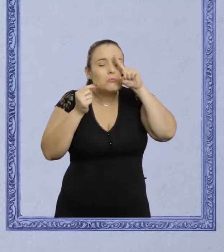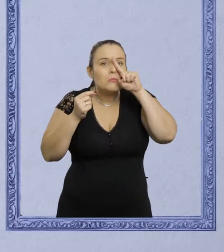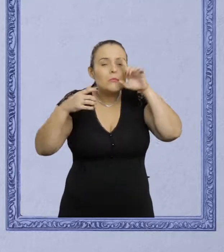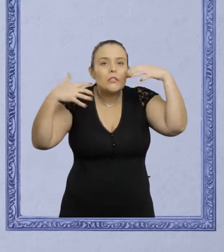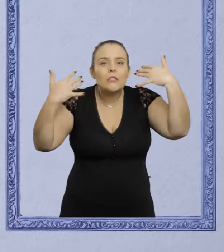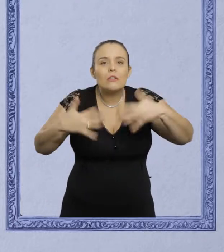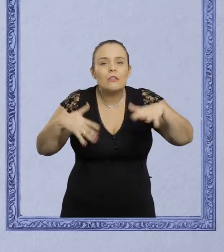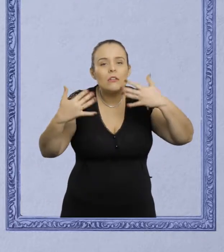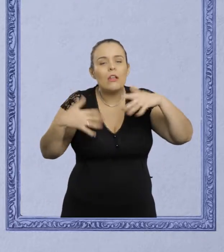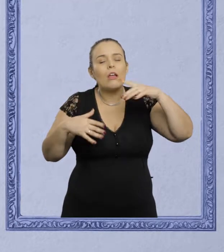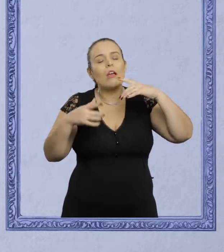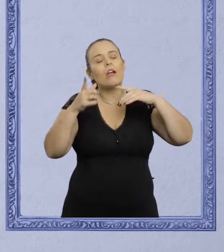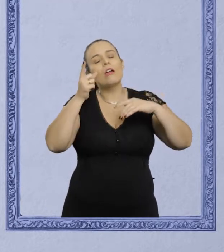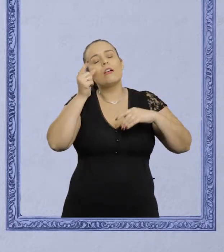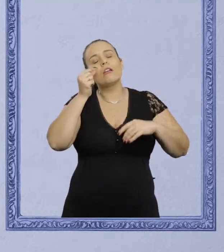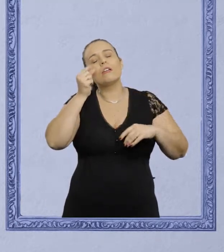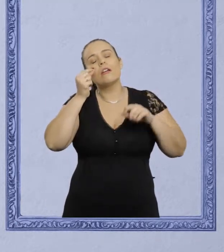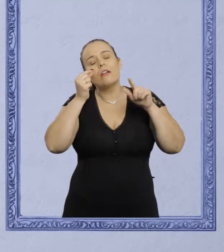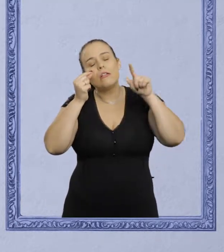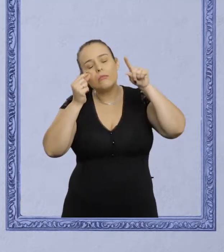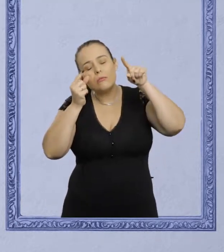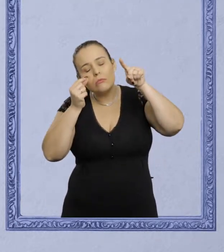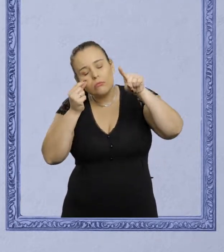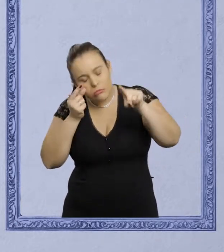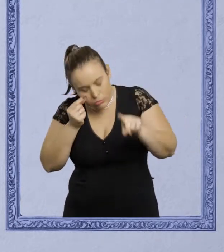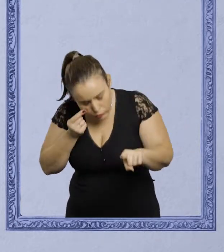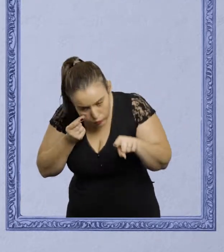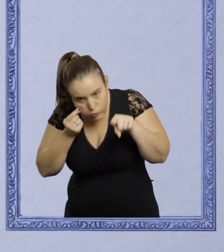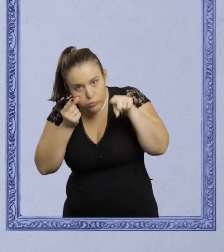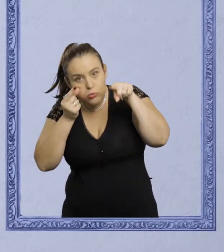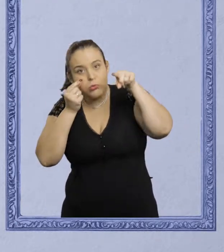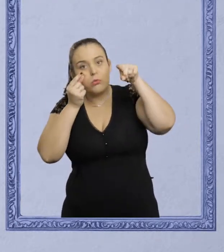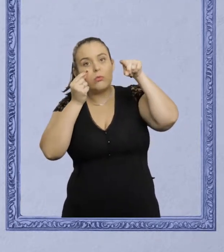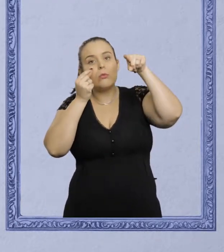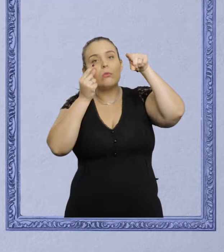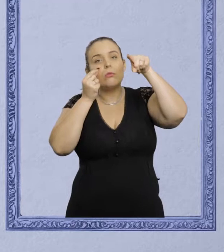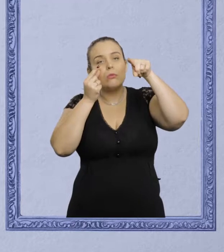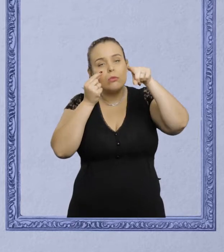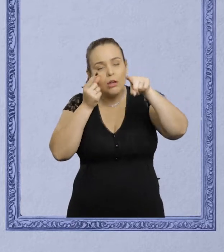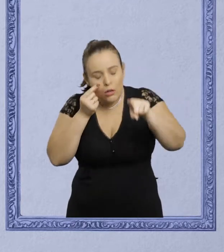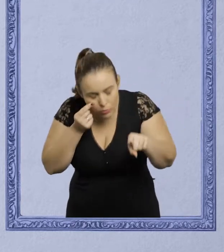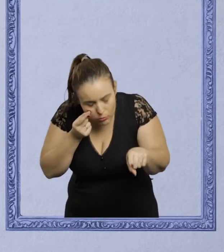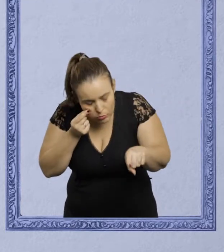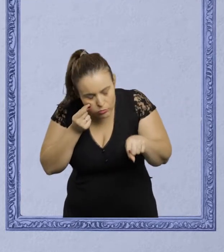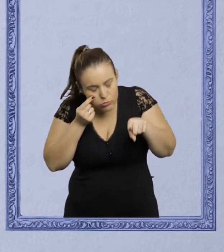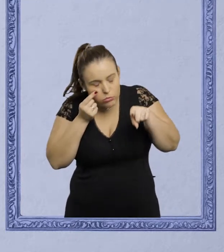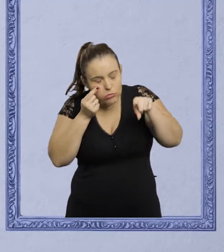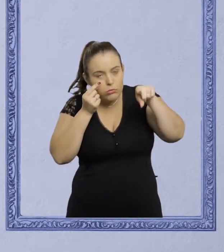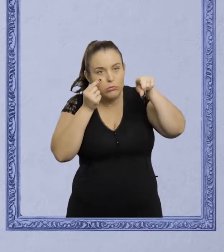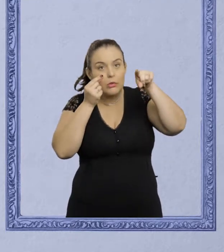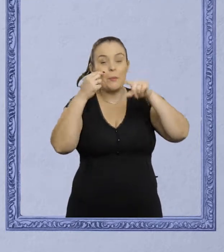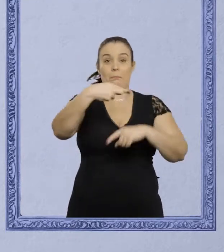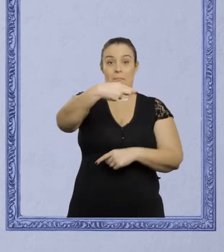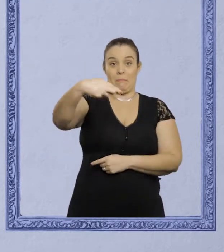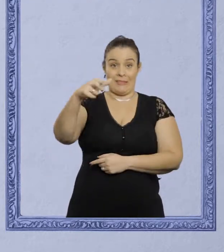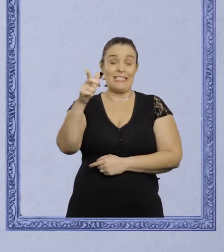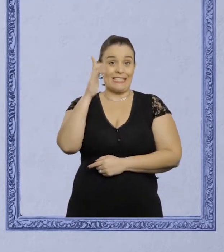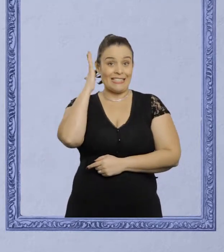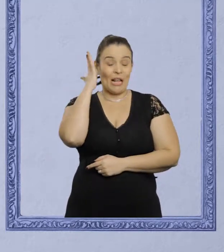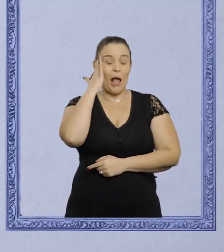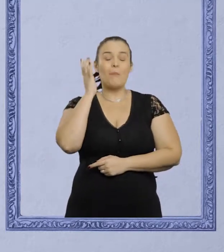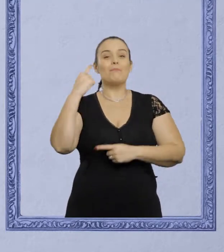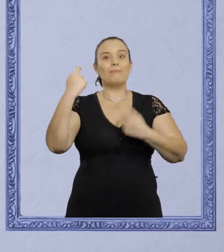era perigoso, pois quando dormiam, começavam a despencar de lá de cima. Peter sabia dormir no ar sem